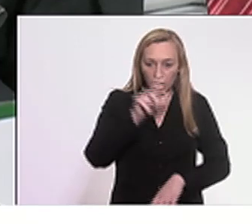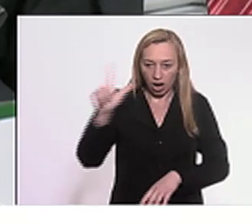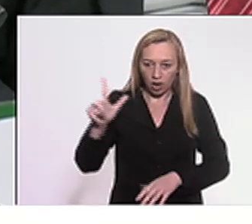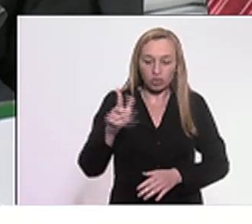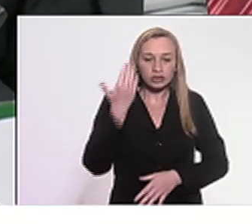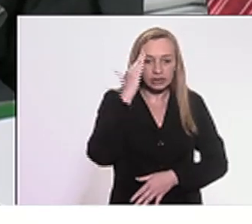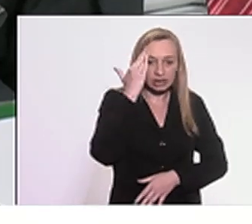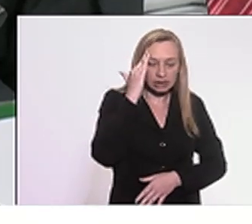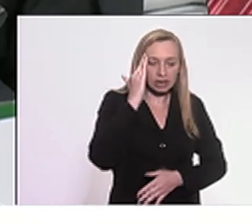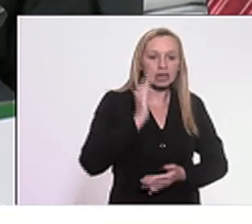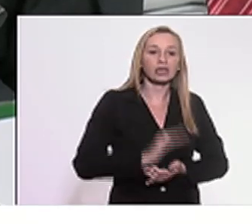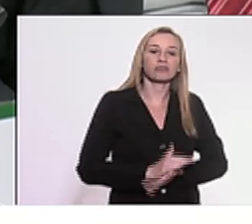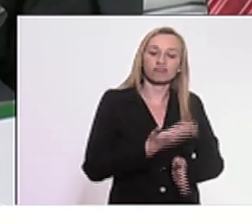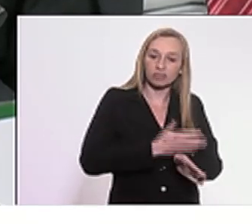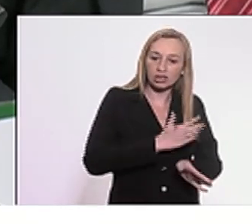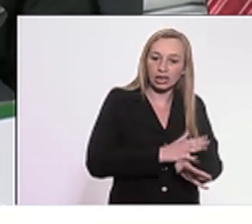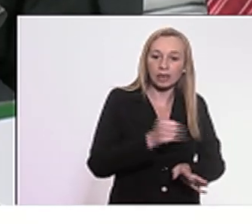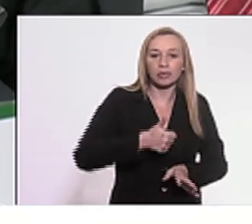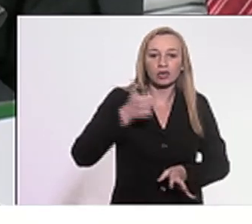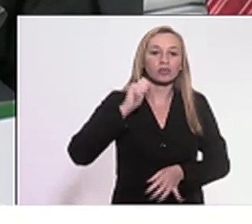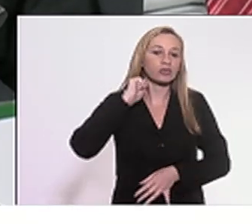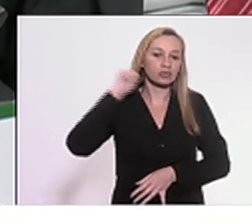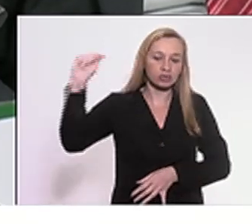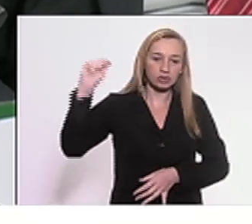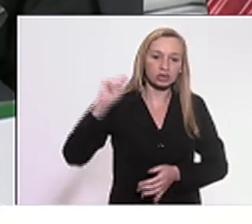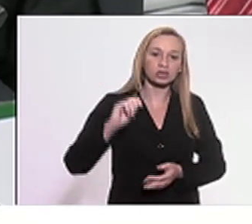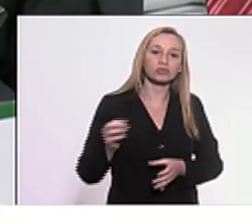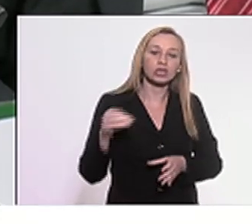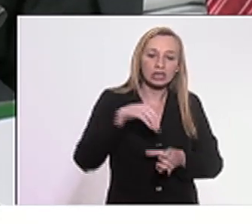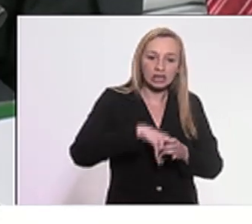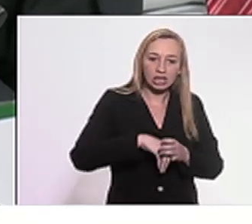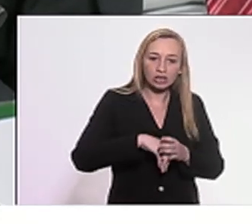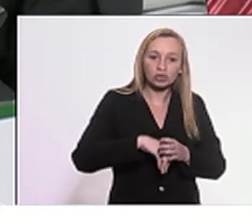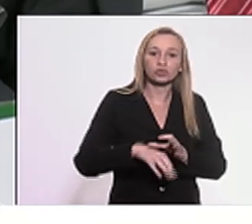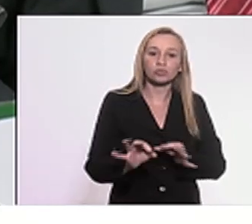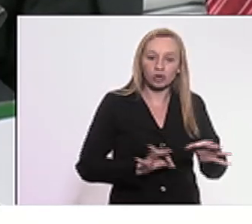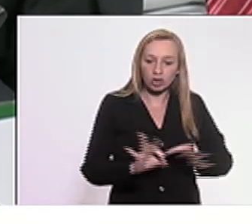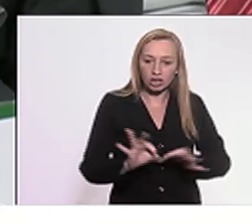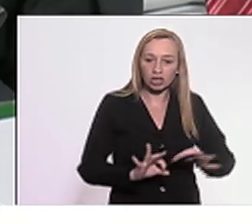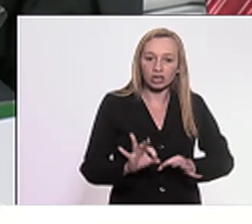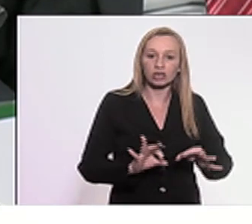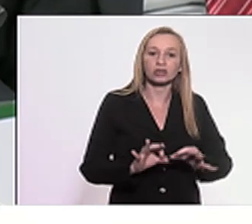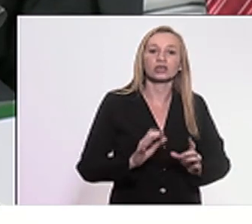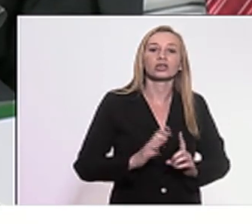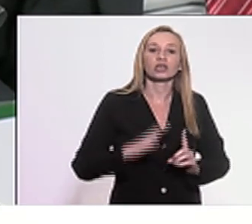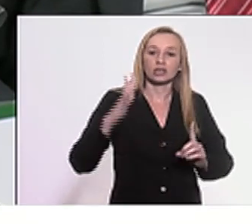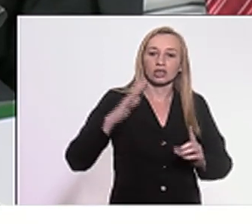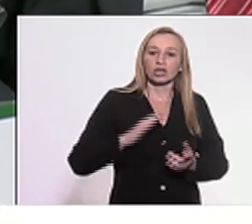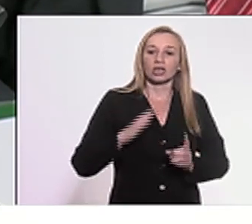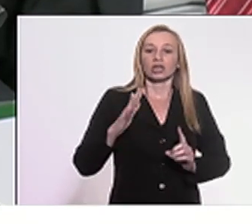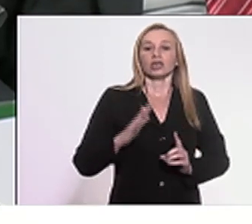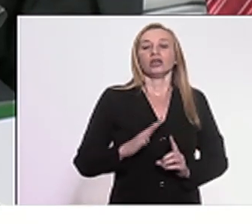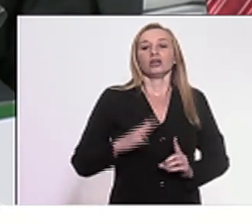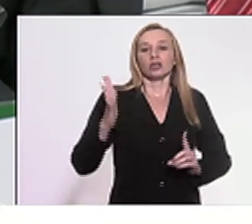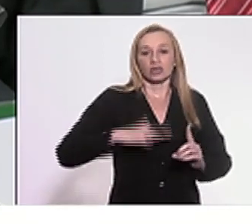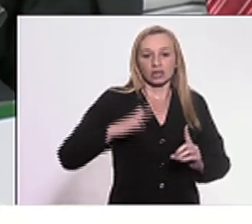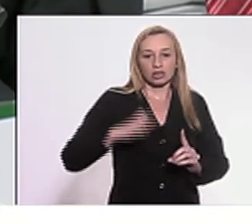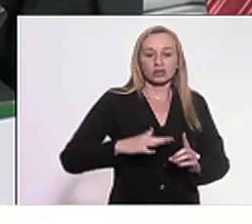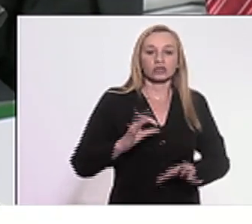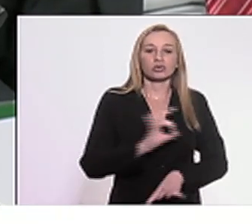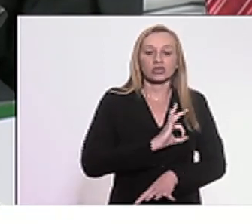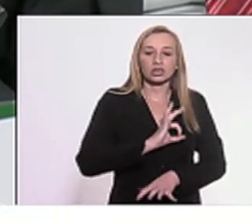assunto de suicídio, esse fenômeno de suicídio, dentro do programa de vitimização dos policiais. Então, esse